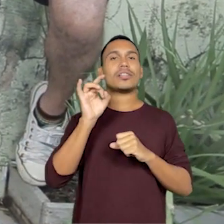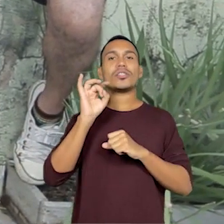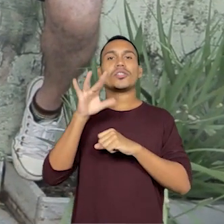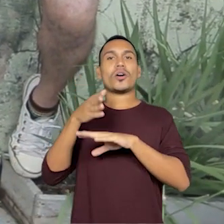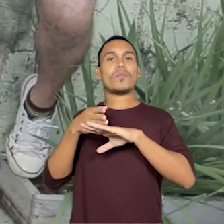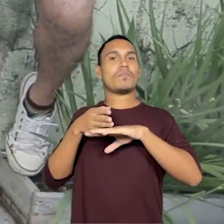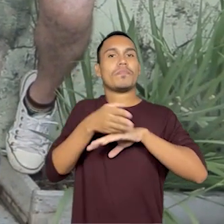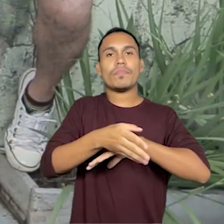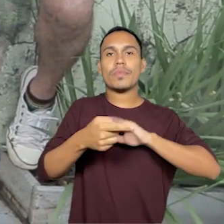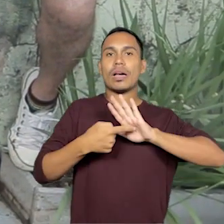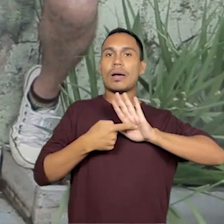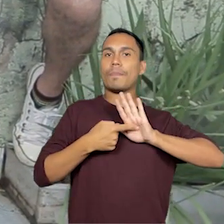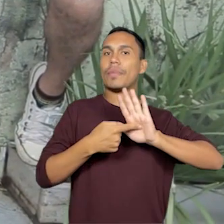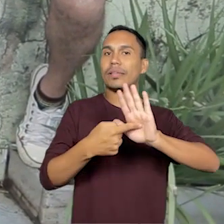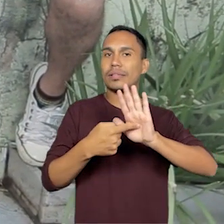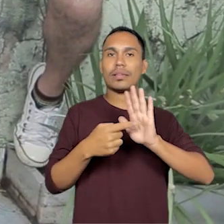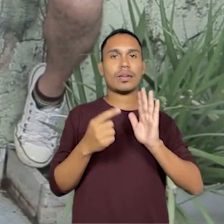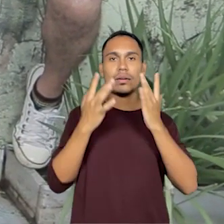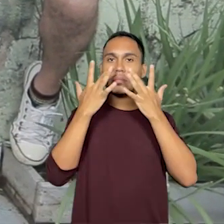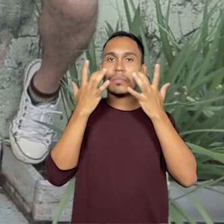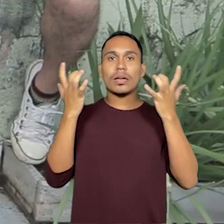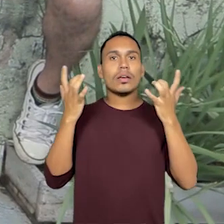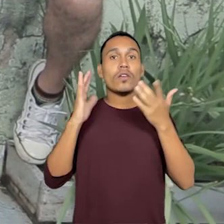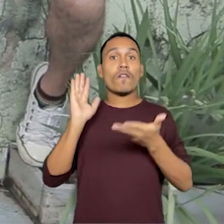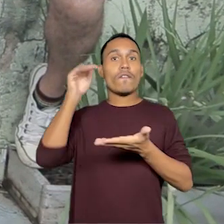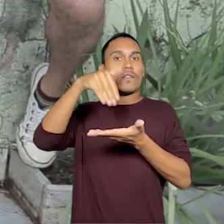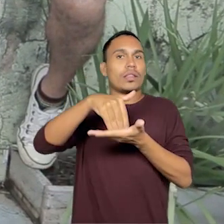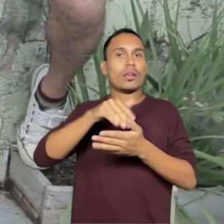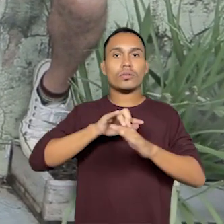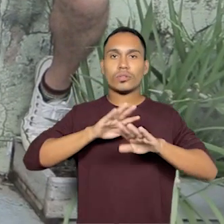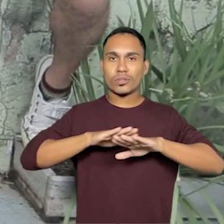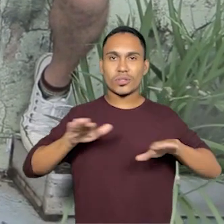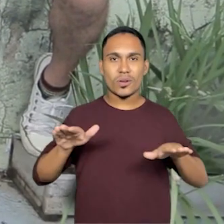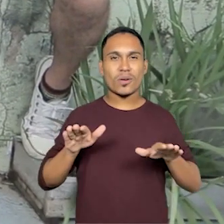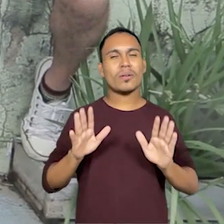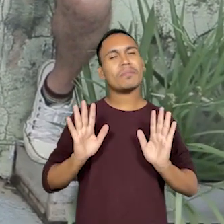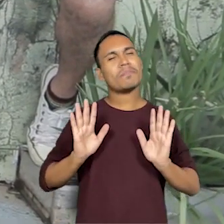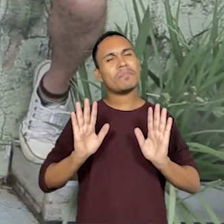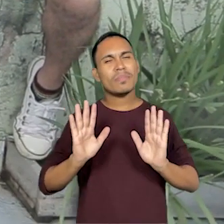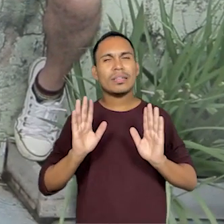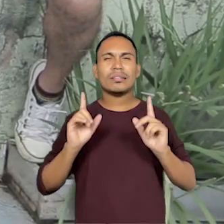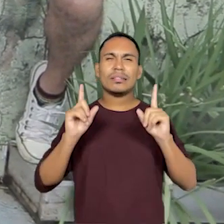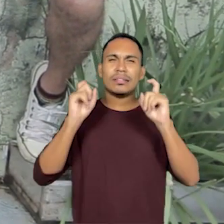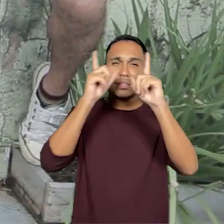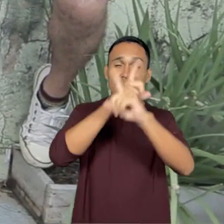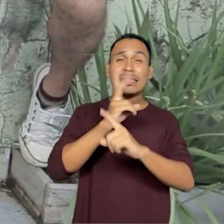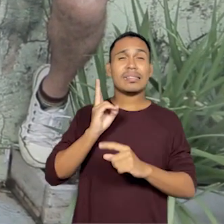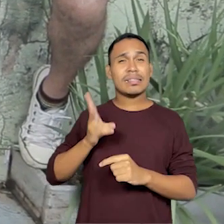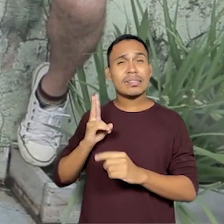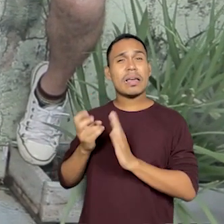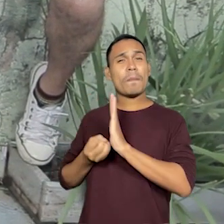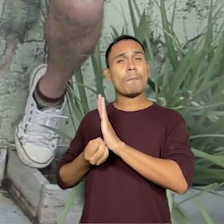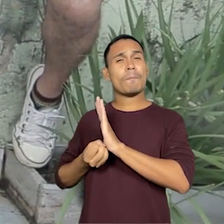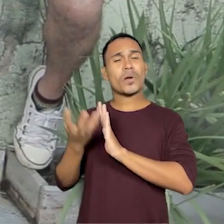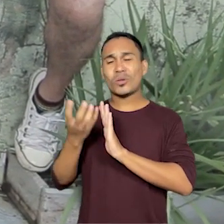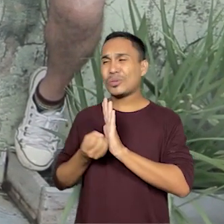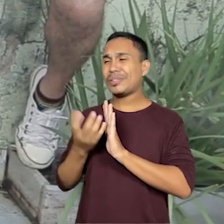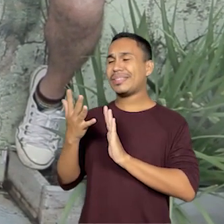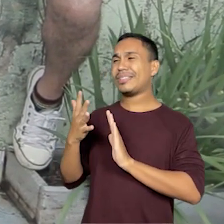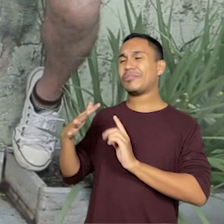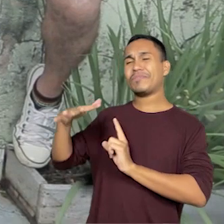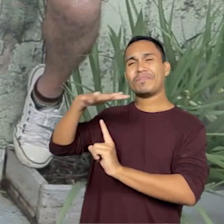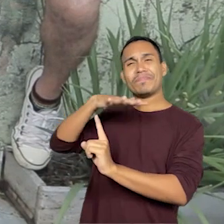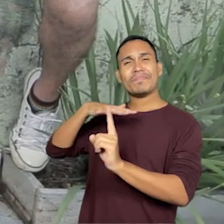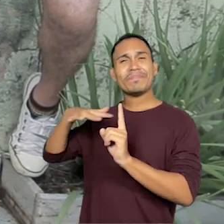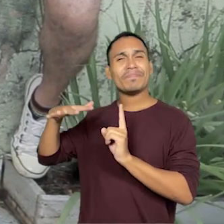produto cênico, aqui no nosso caso, né? Sim. E aí é que o bicho pega, porque a gente fica sempre produzindo em condições muito... Quando não se